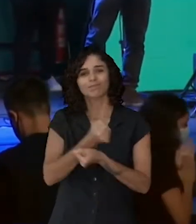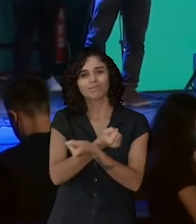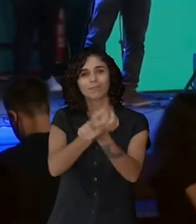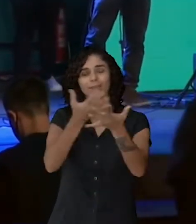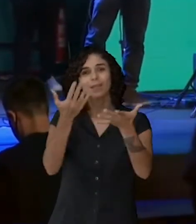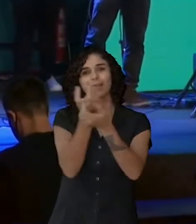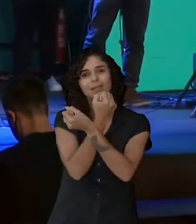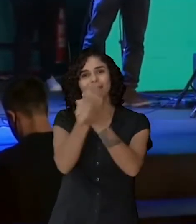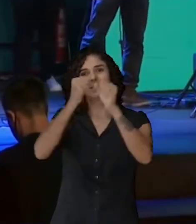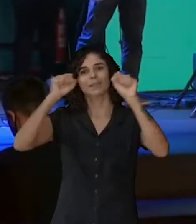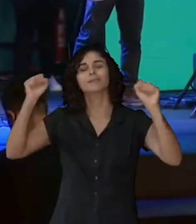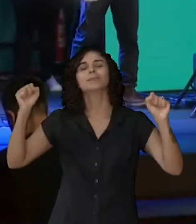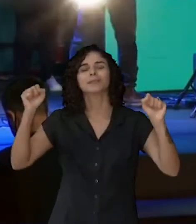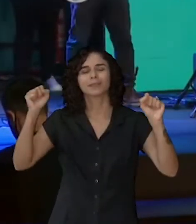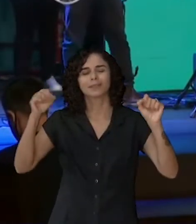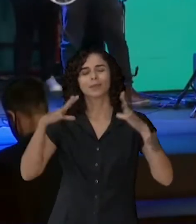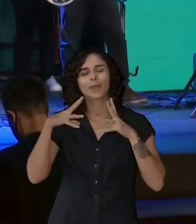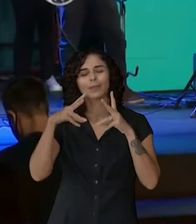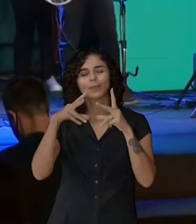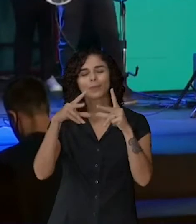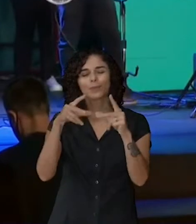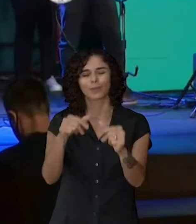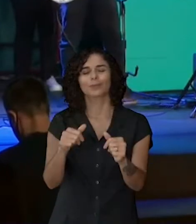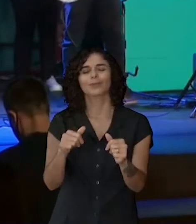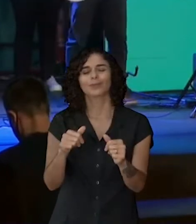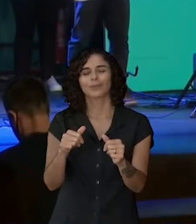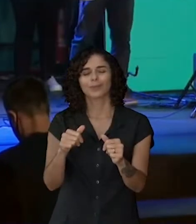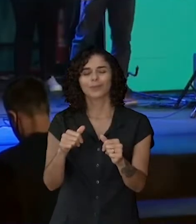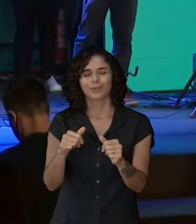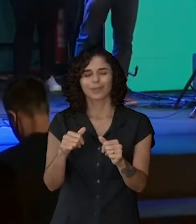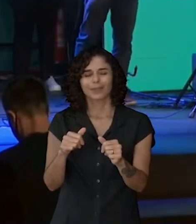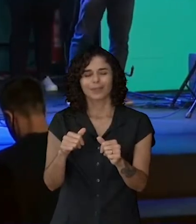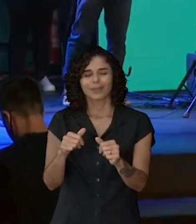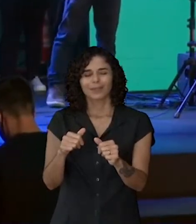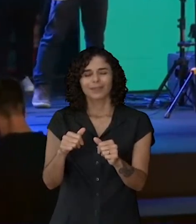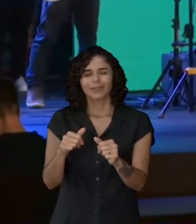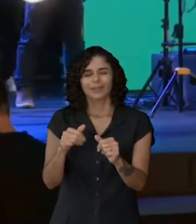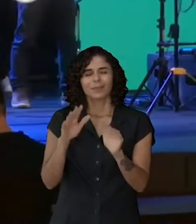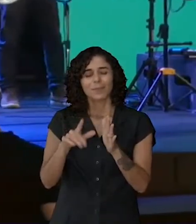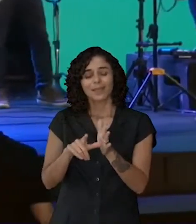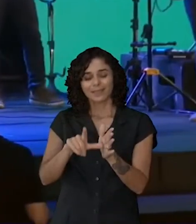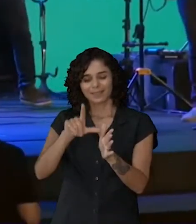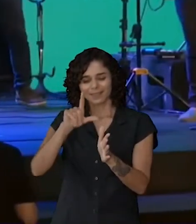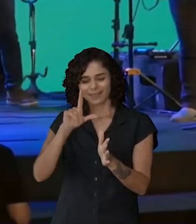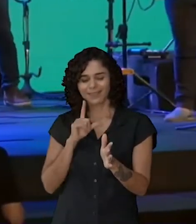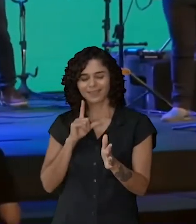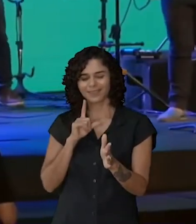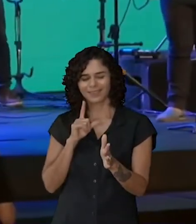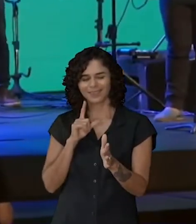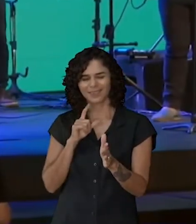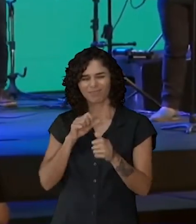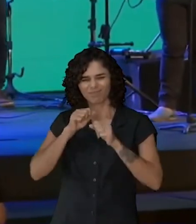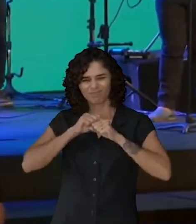libertação dessas práticas. Mas antes, traz um quebrantamento genuíno no coração.